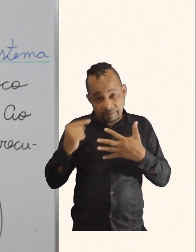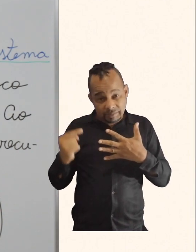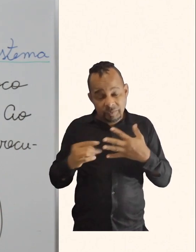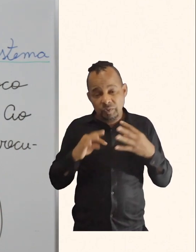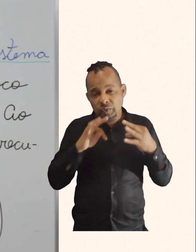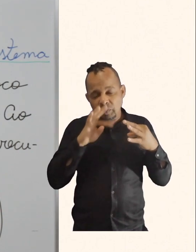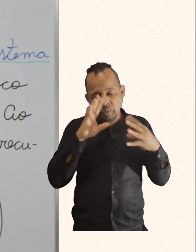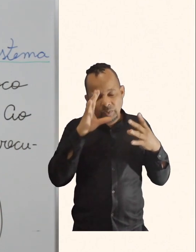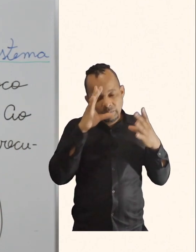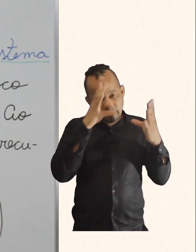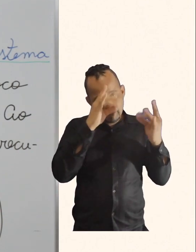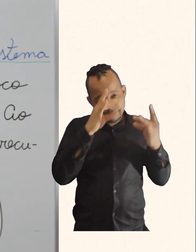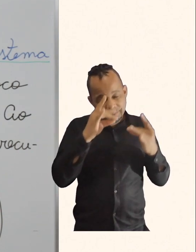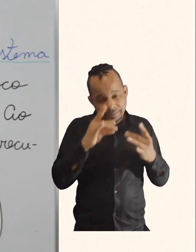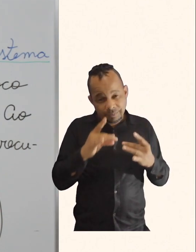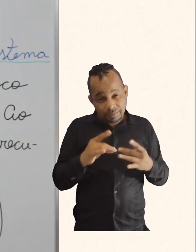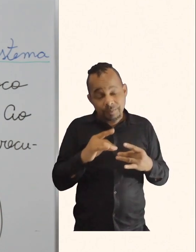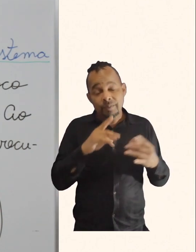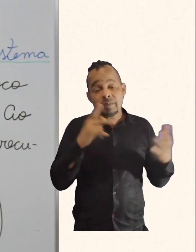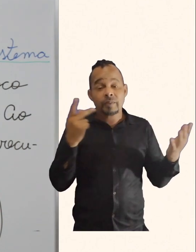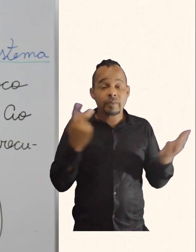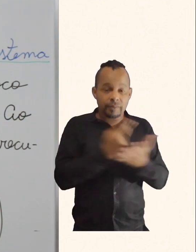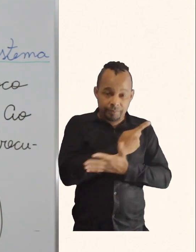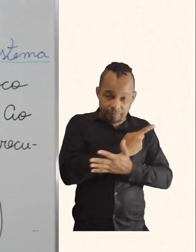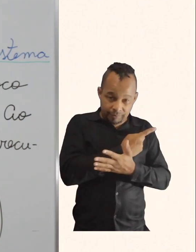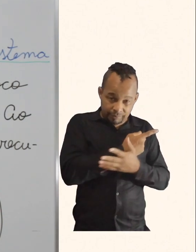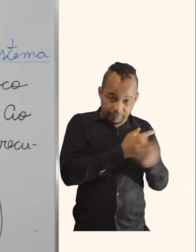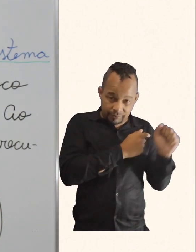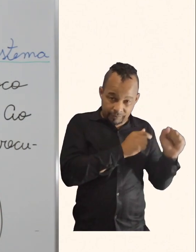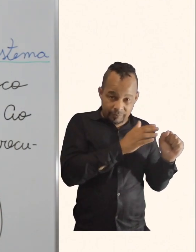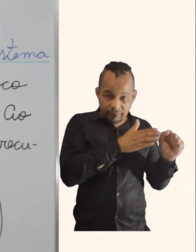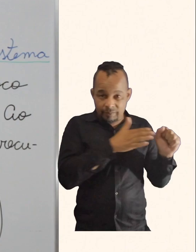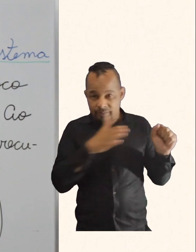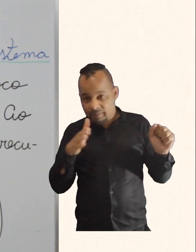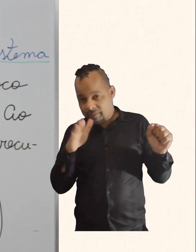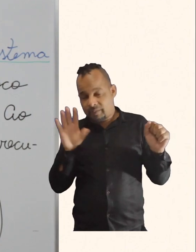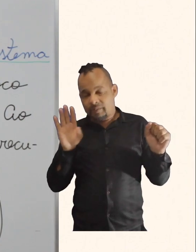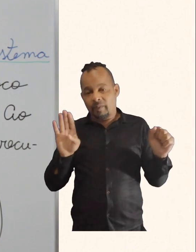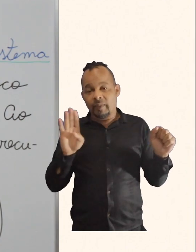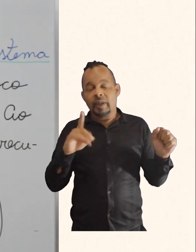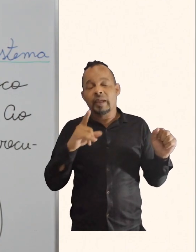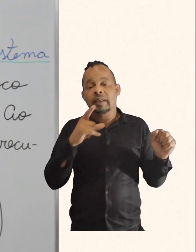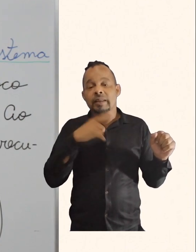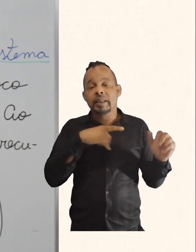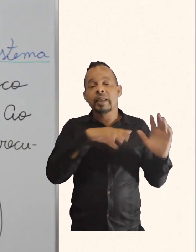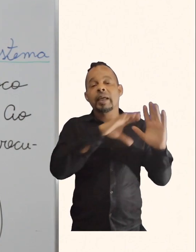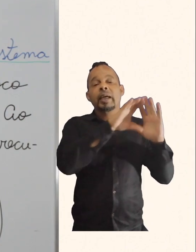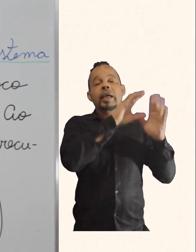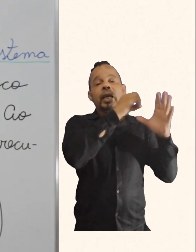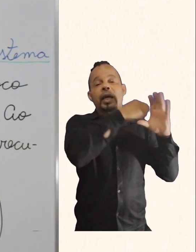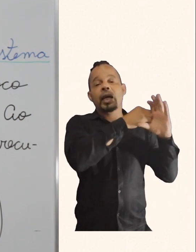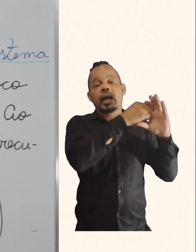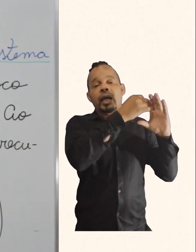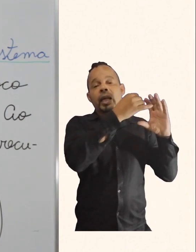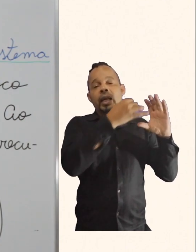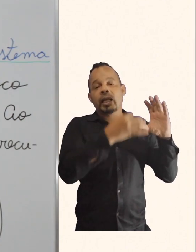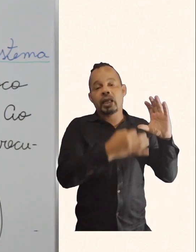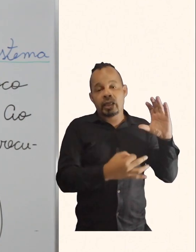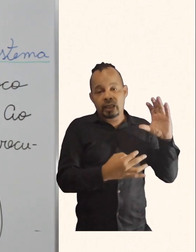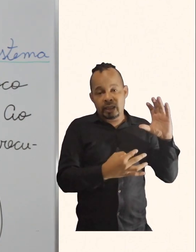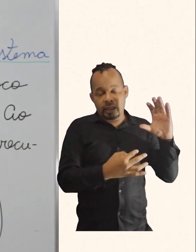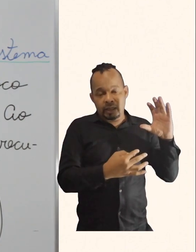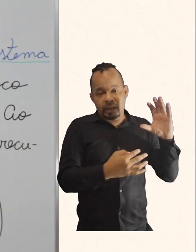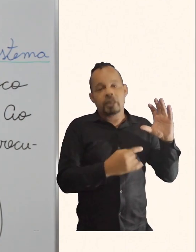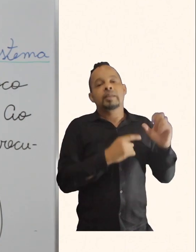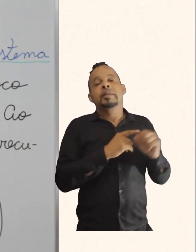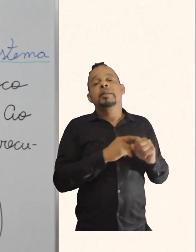o estudo do evento que está acontecendo entre A e B. Tranquilo? Então ele tem as propriedades dele. E ele